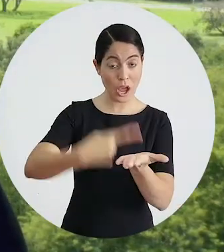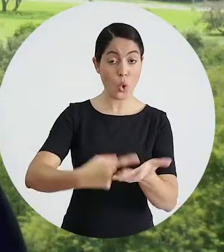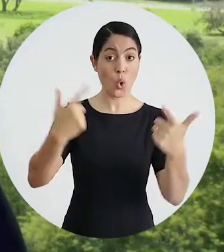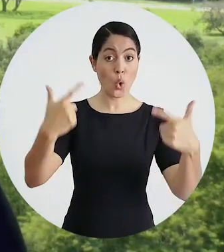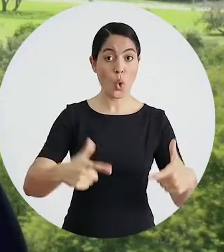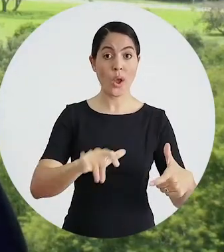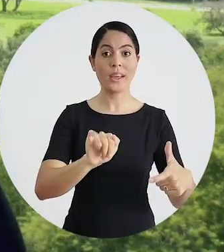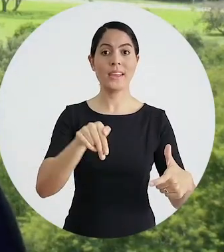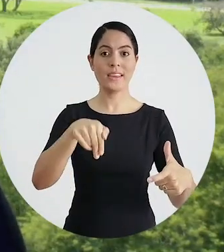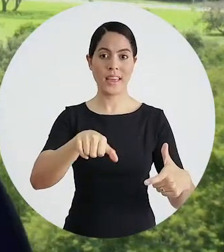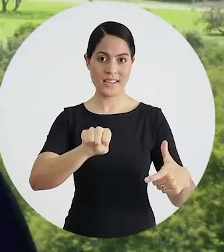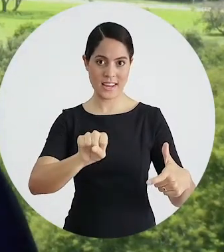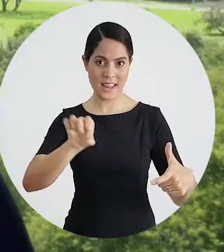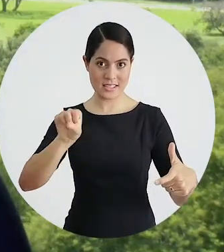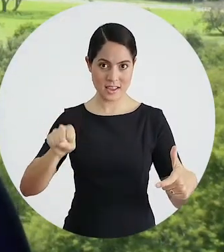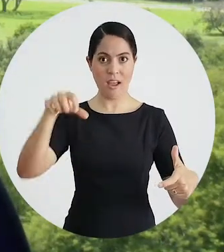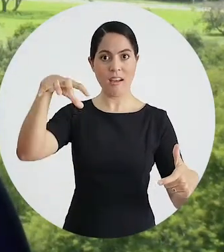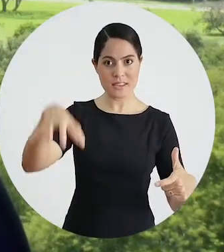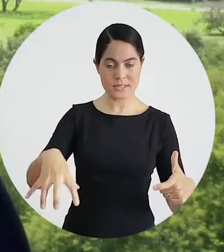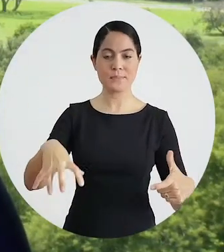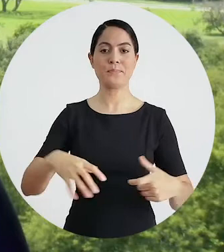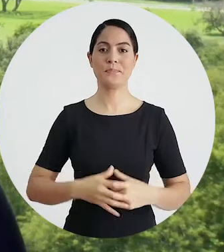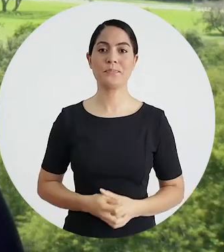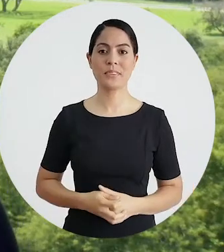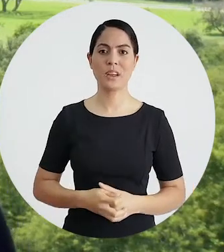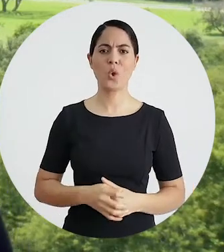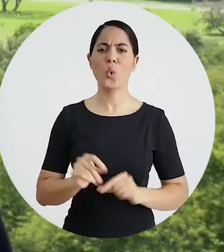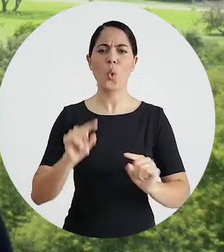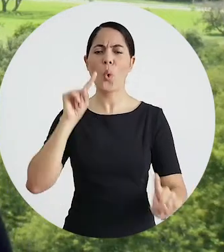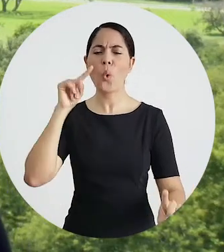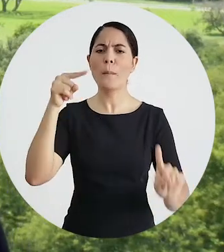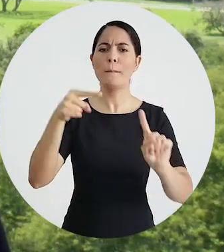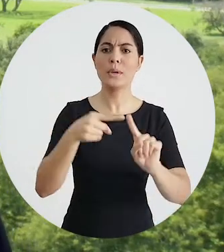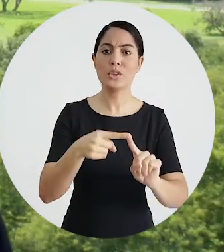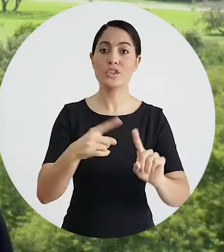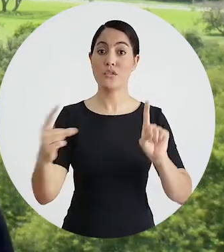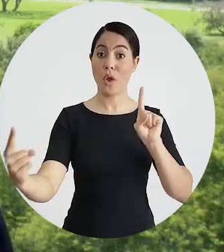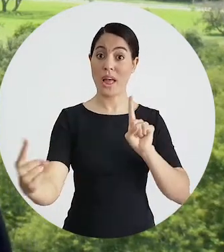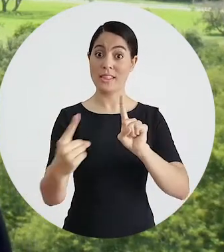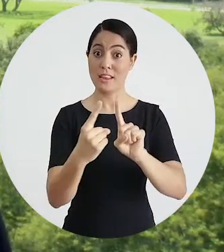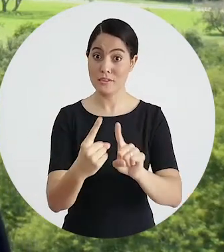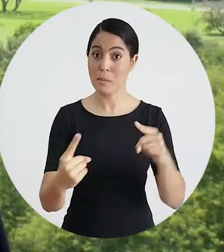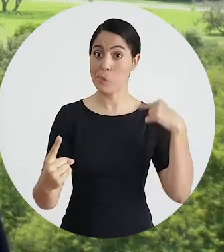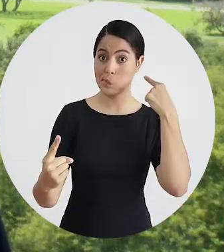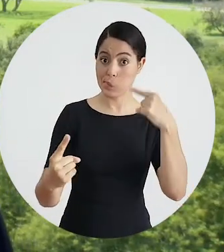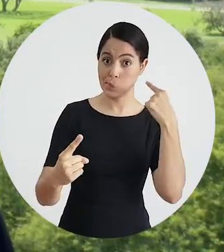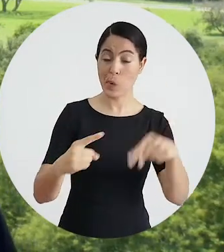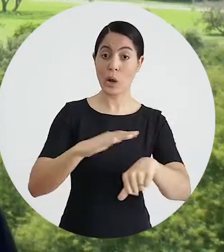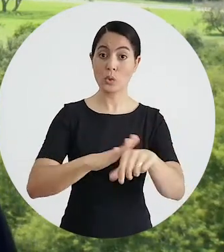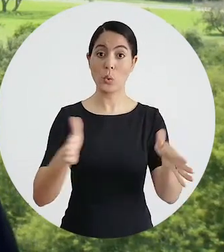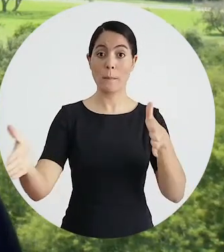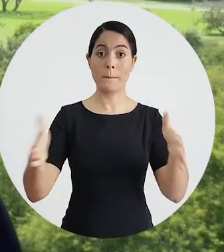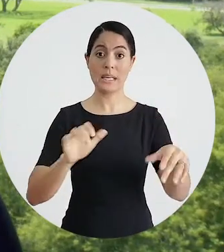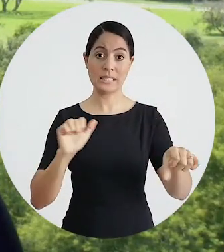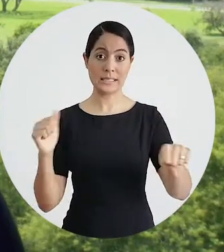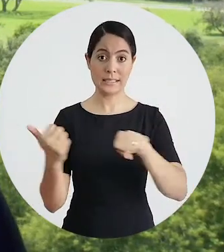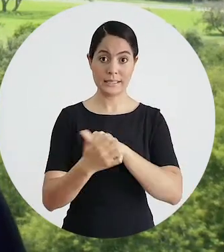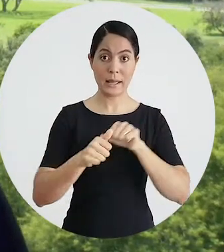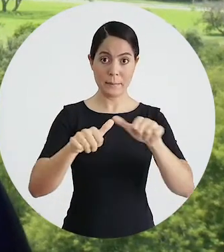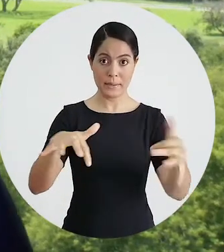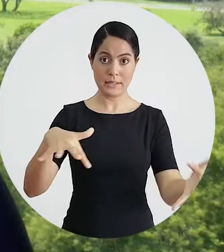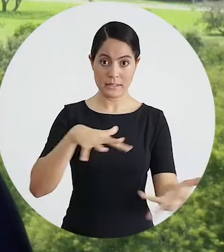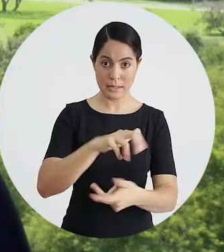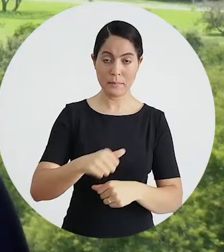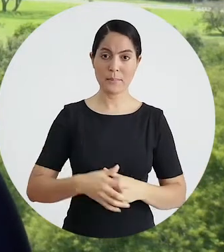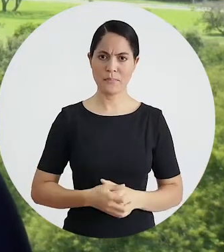acordo com o INSS, com o objetivo de criar canais mais ágeis de atendimento para a advocacia durante a pandemia.